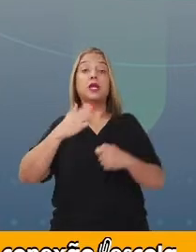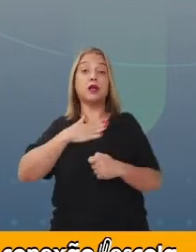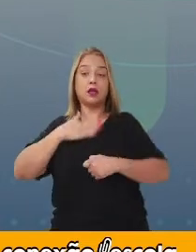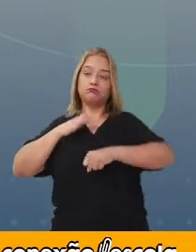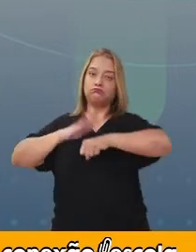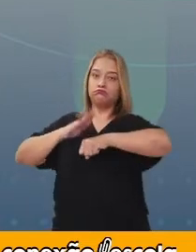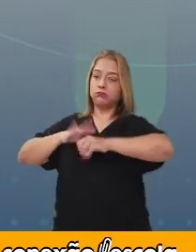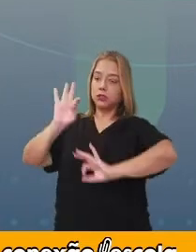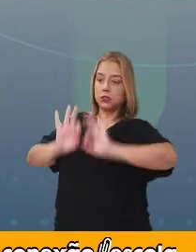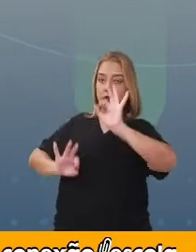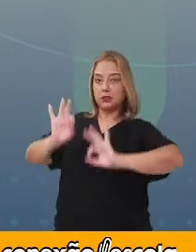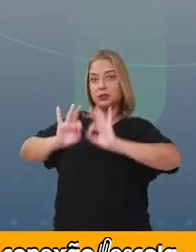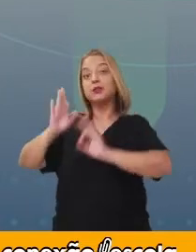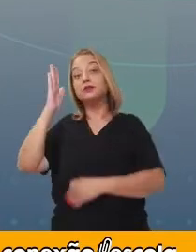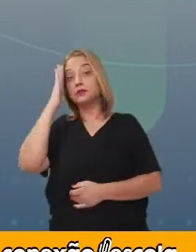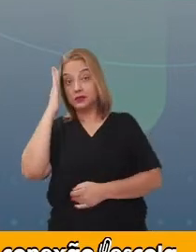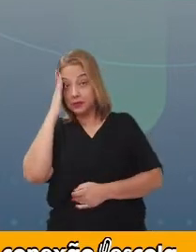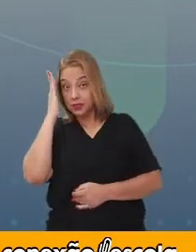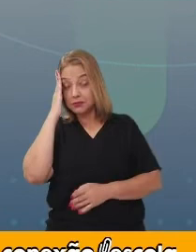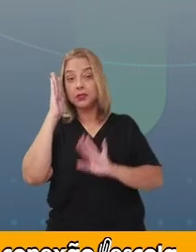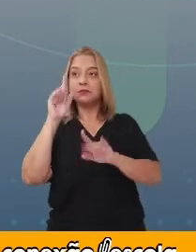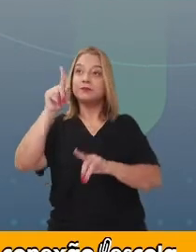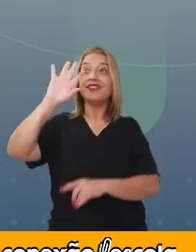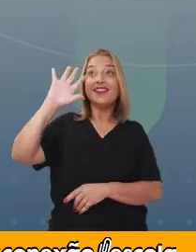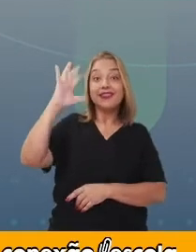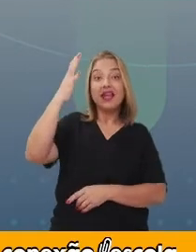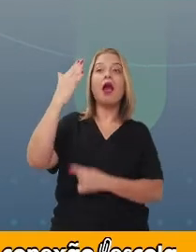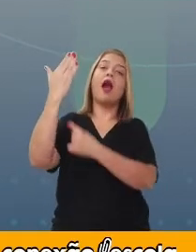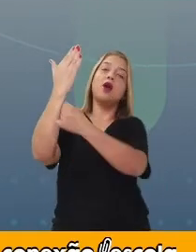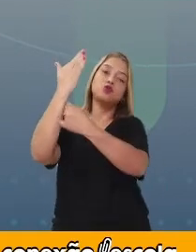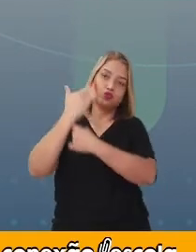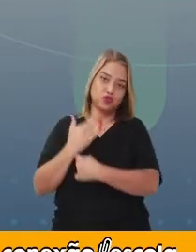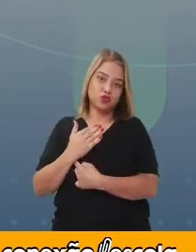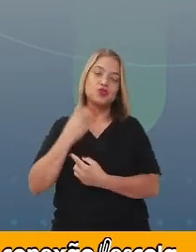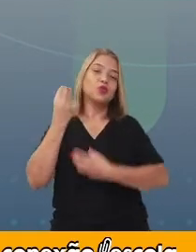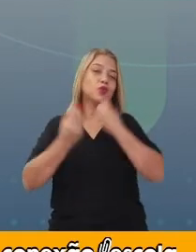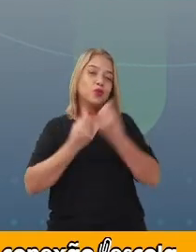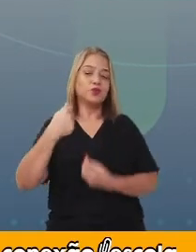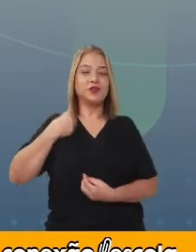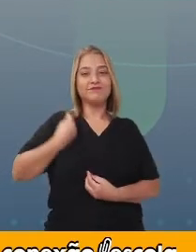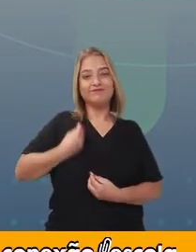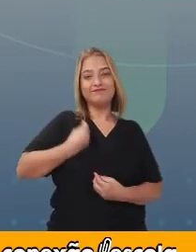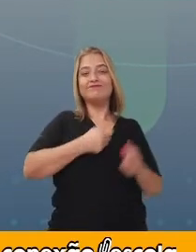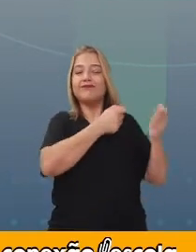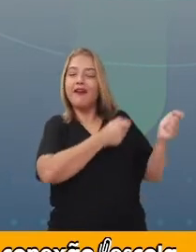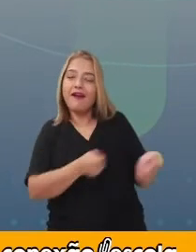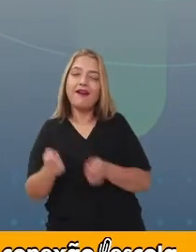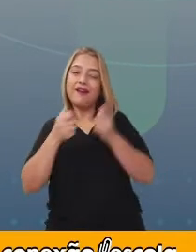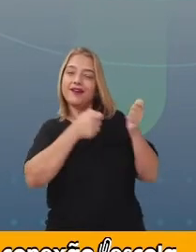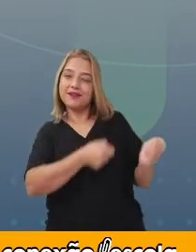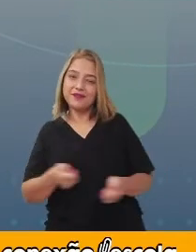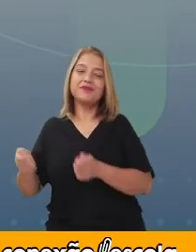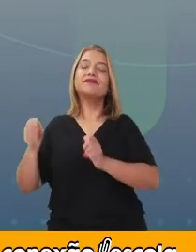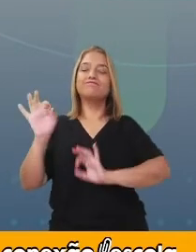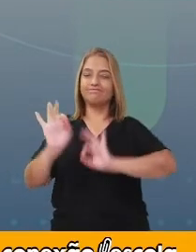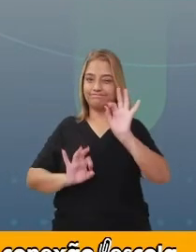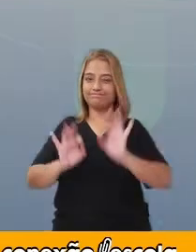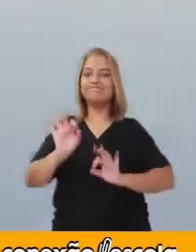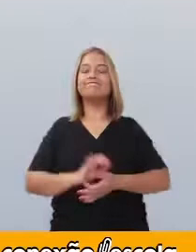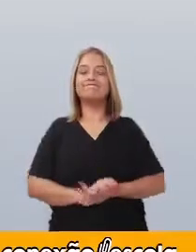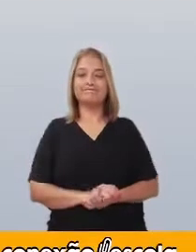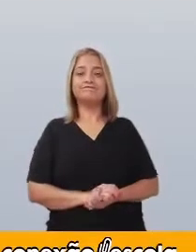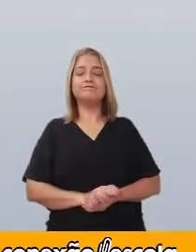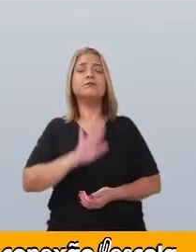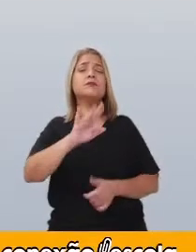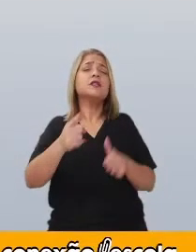organização. E o tempo nos ajuda a organizar a nossa rotina diária. Os